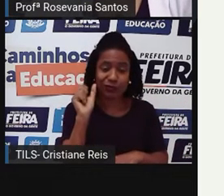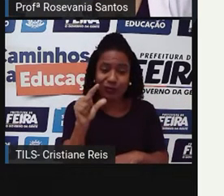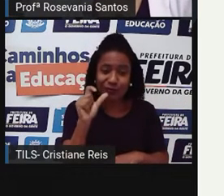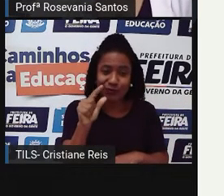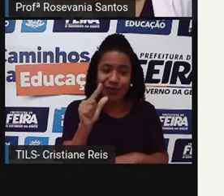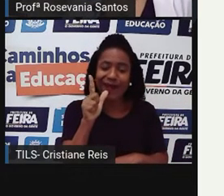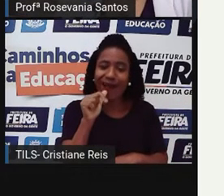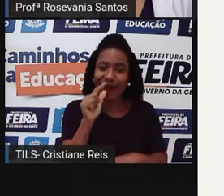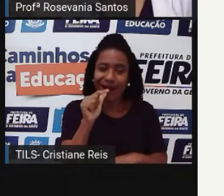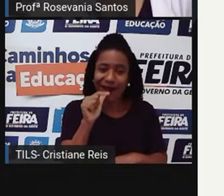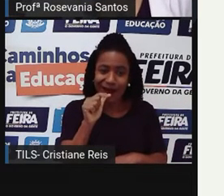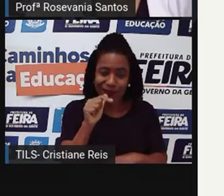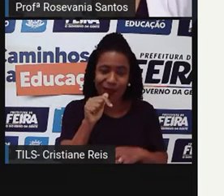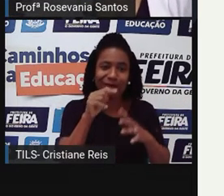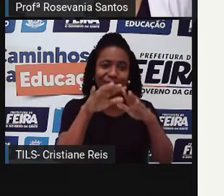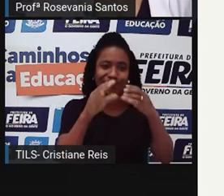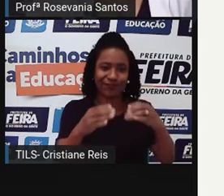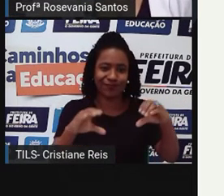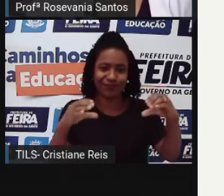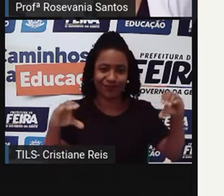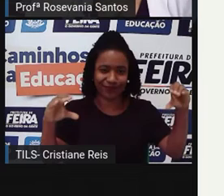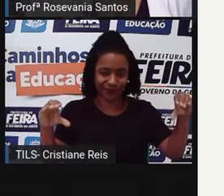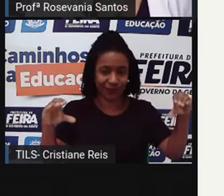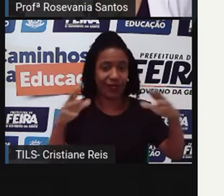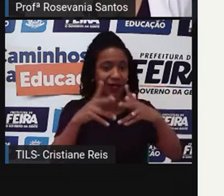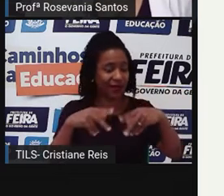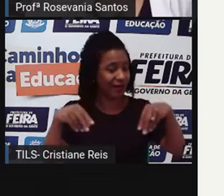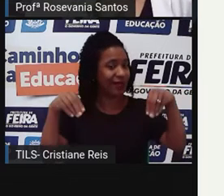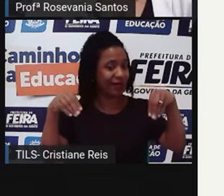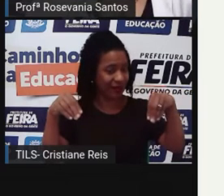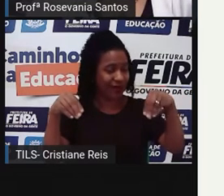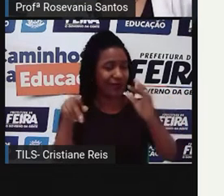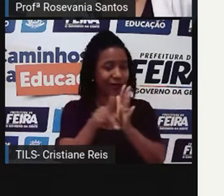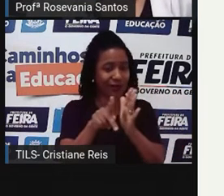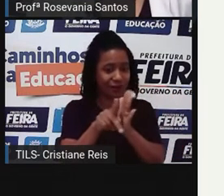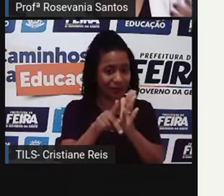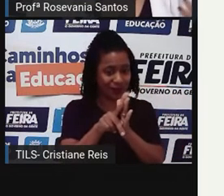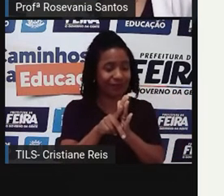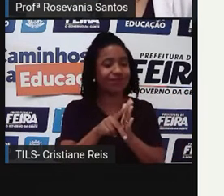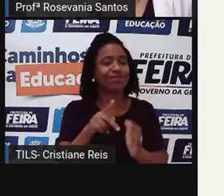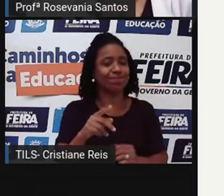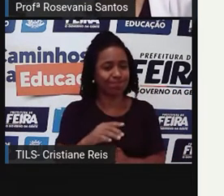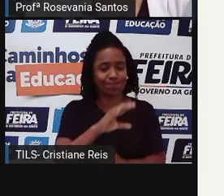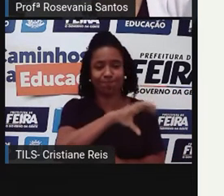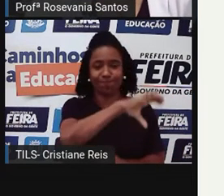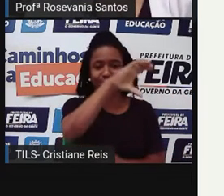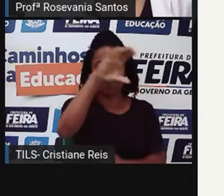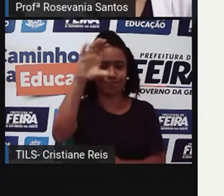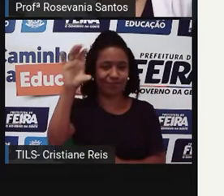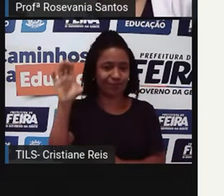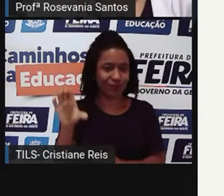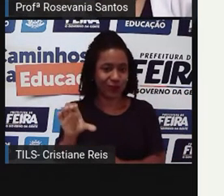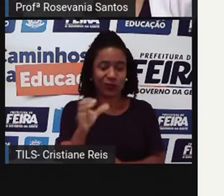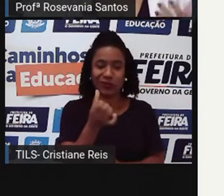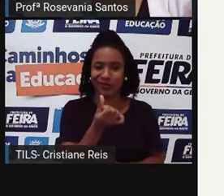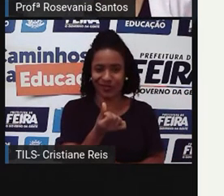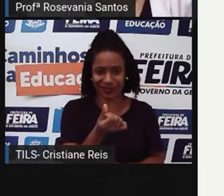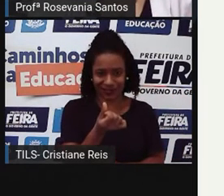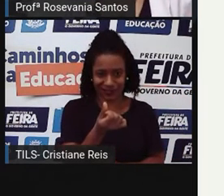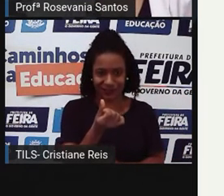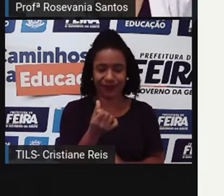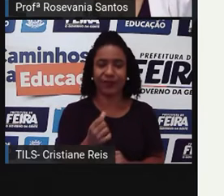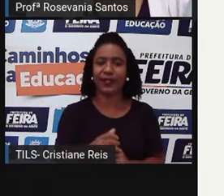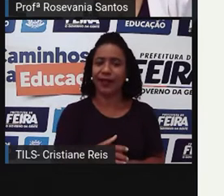esses oceanos, e as terras emersas, que são os continentes. Aí você pode chegar e dizer assim, ó, mas também não é a característica